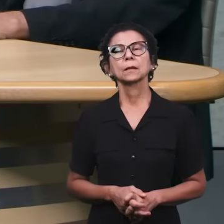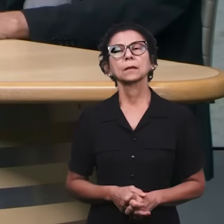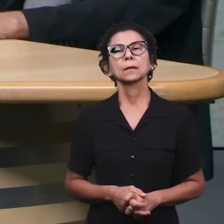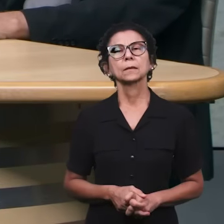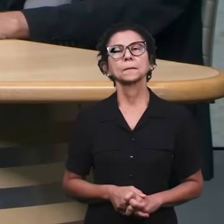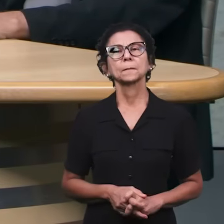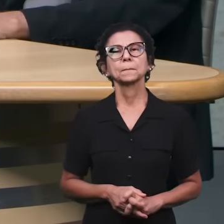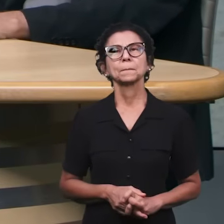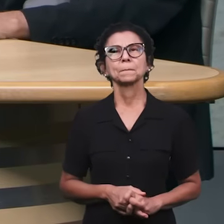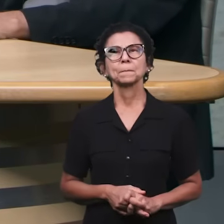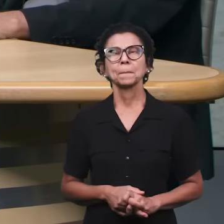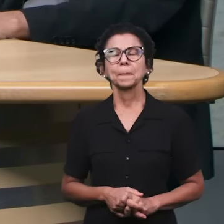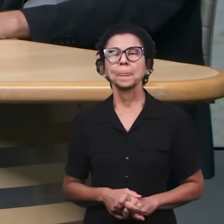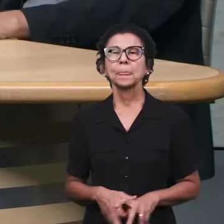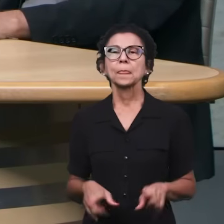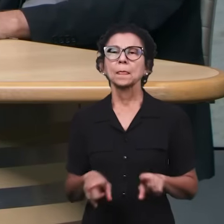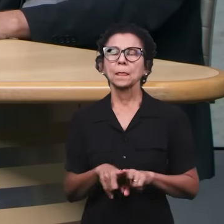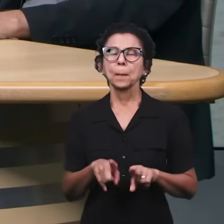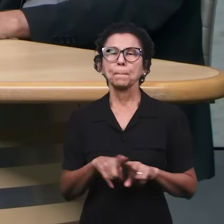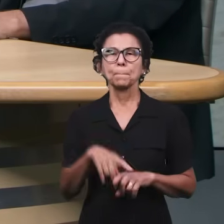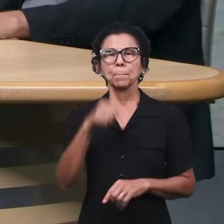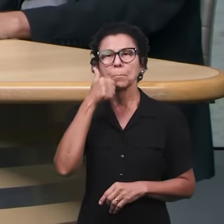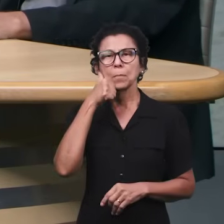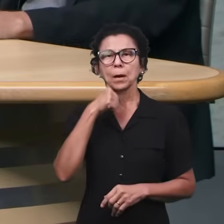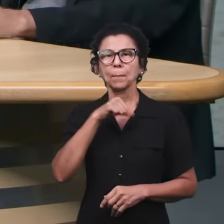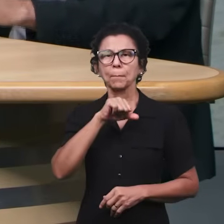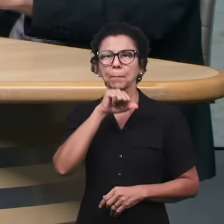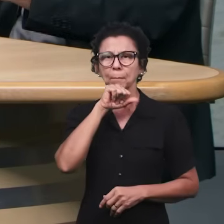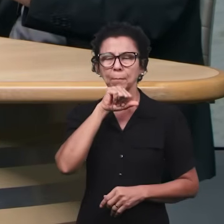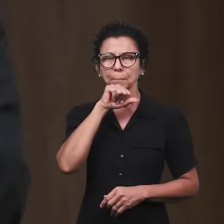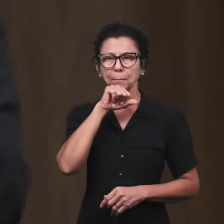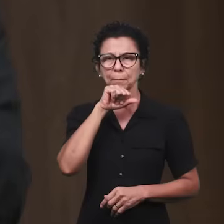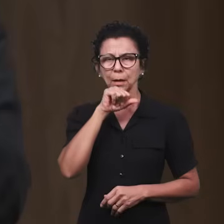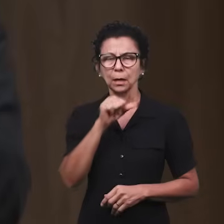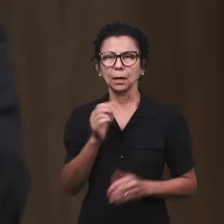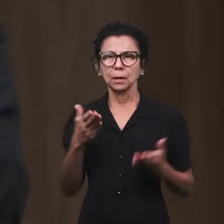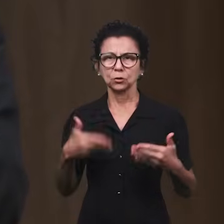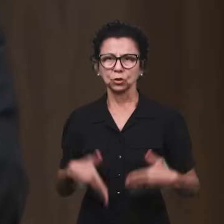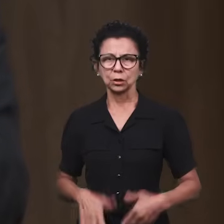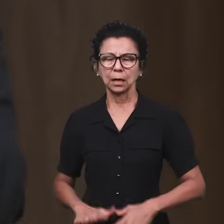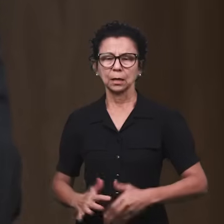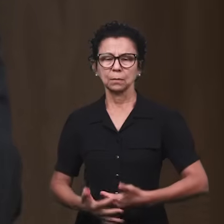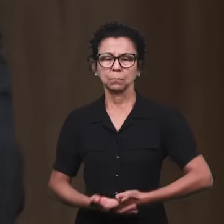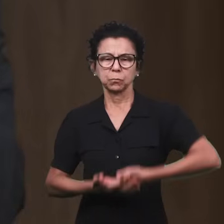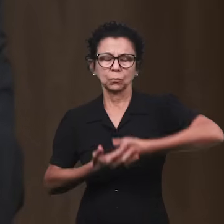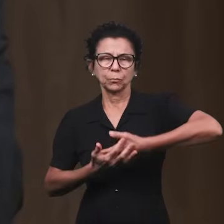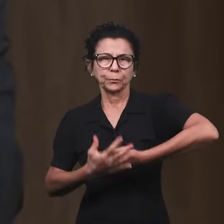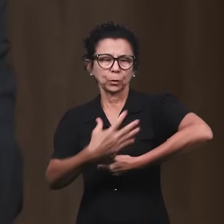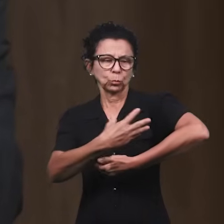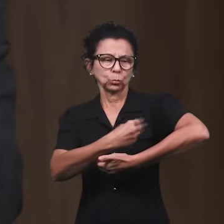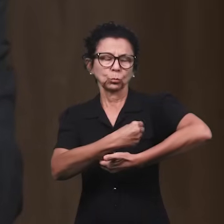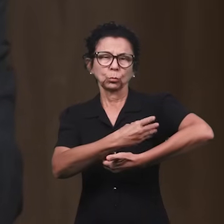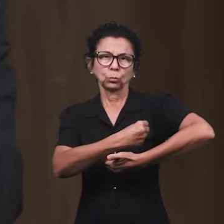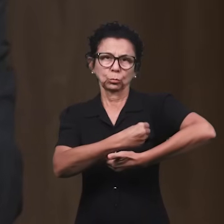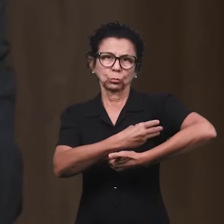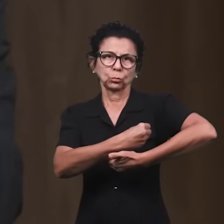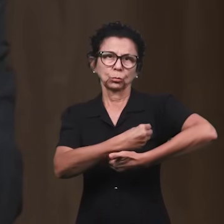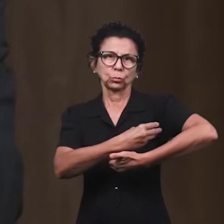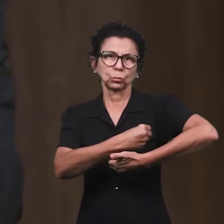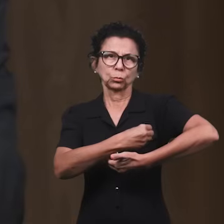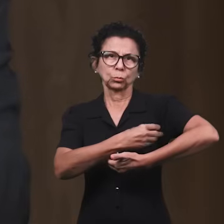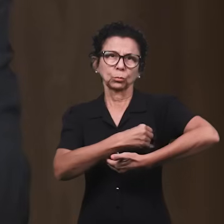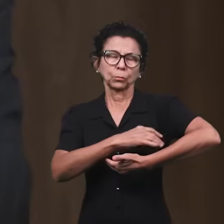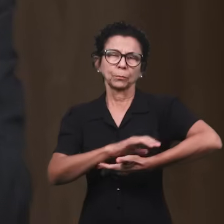sobre uma mãe que está amamentando. Porque existe, e aí isso é uma questão também que